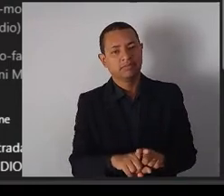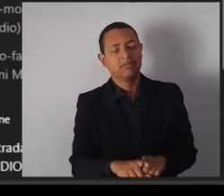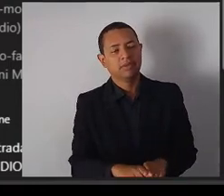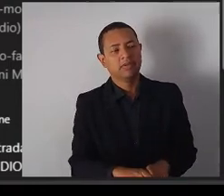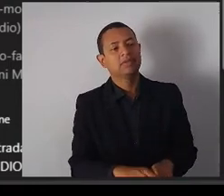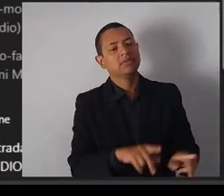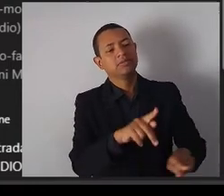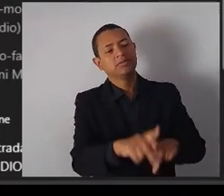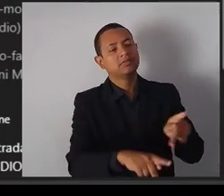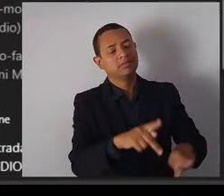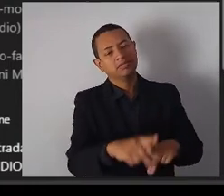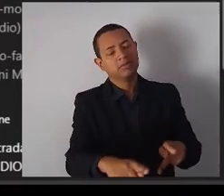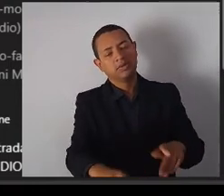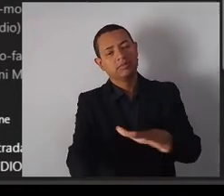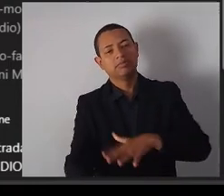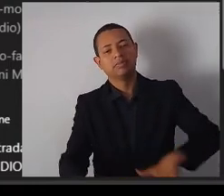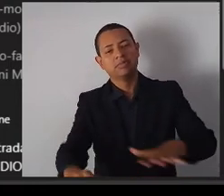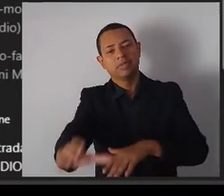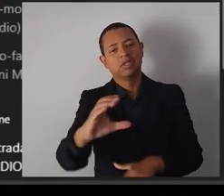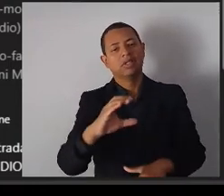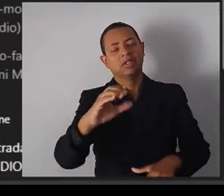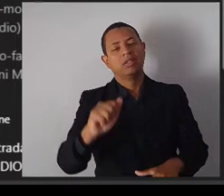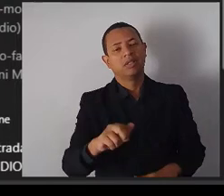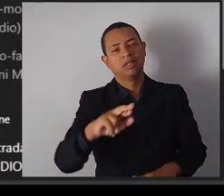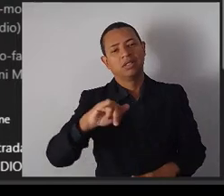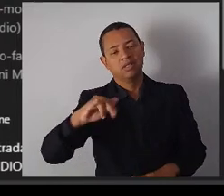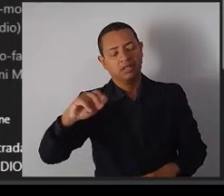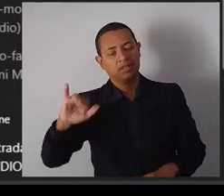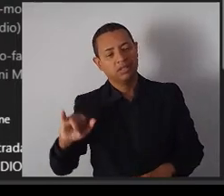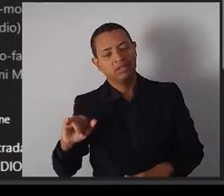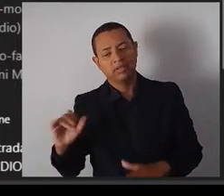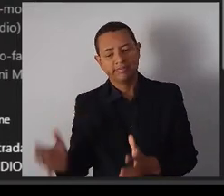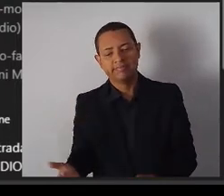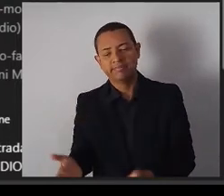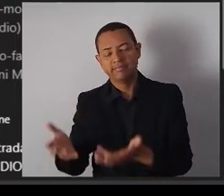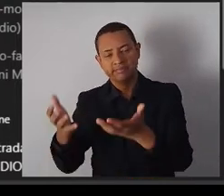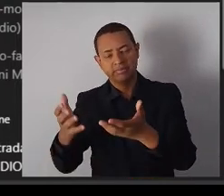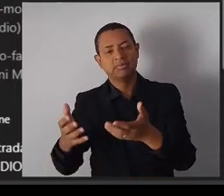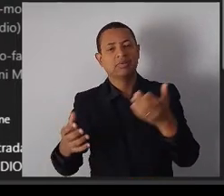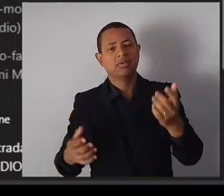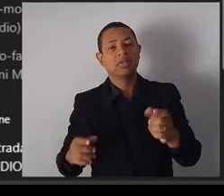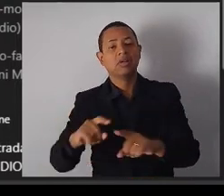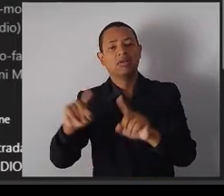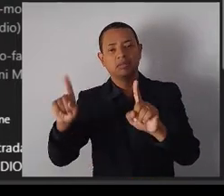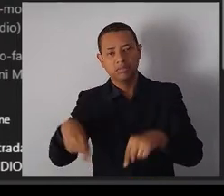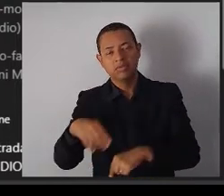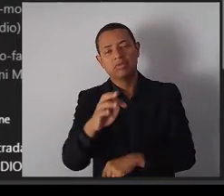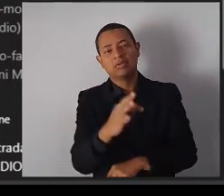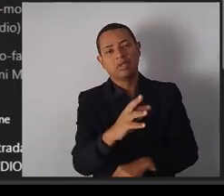da missão do TRE em Movimento, patrocinado por Vossa Excelência.